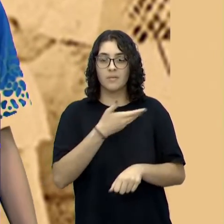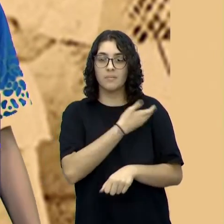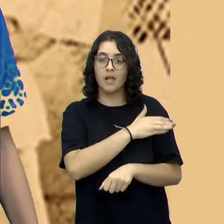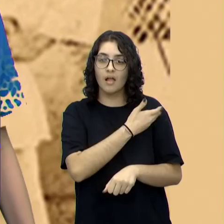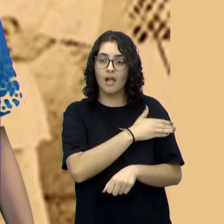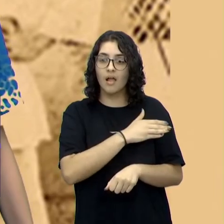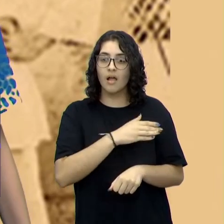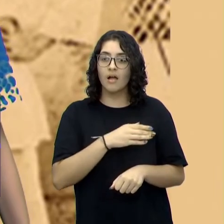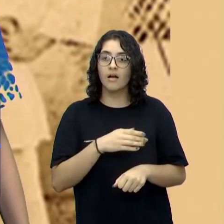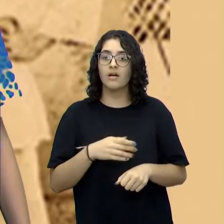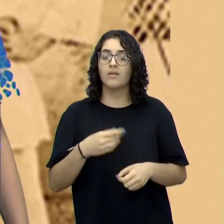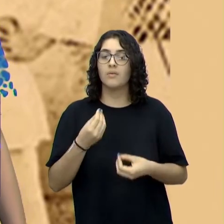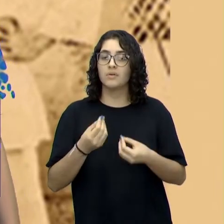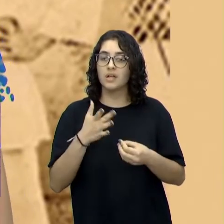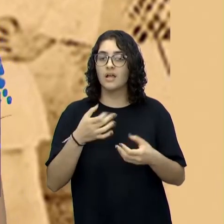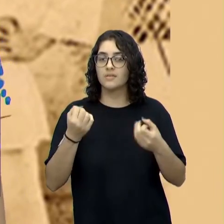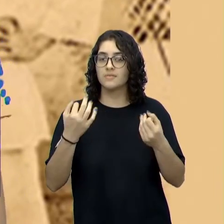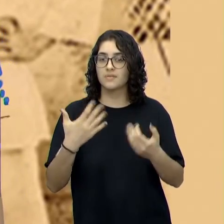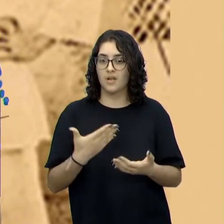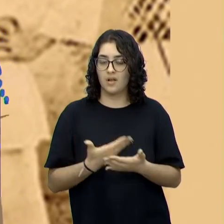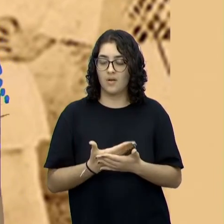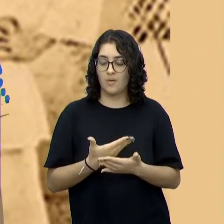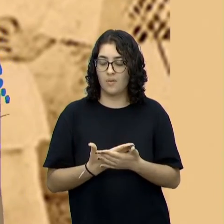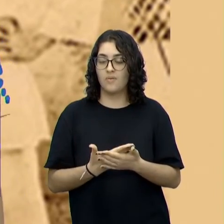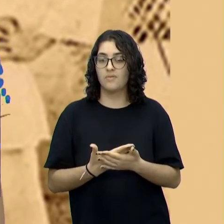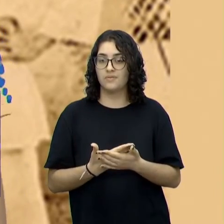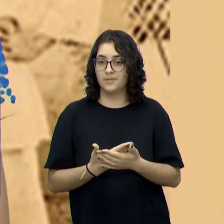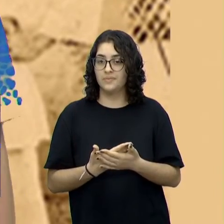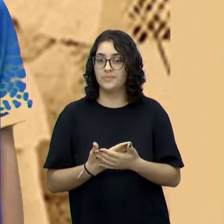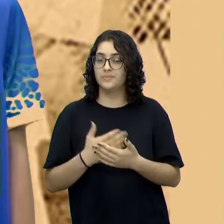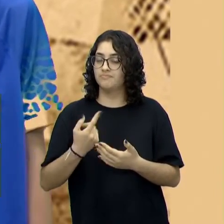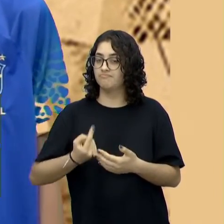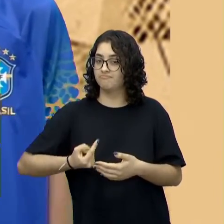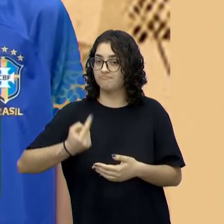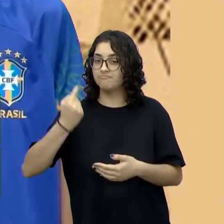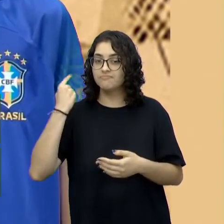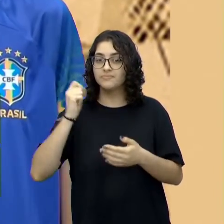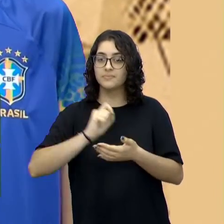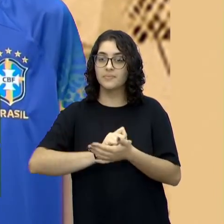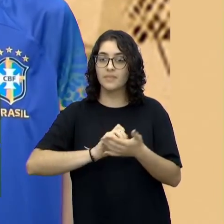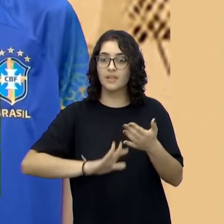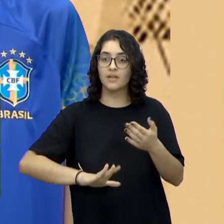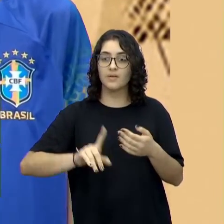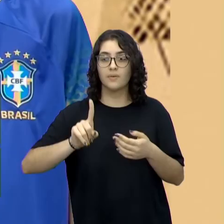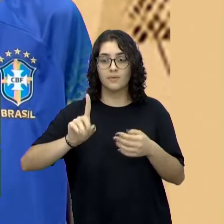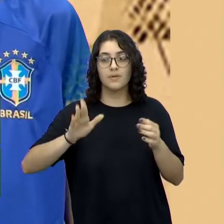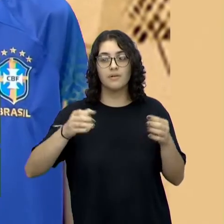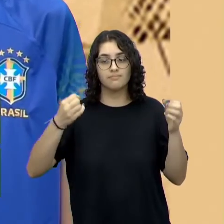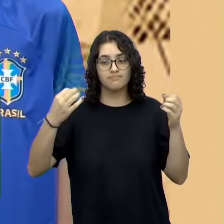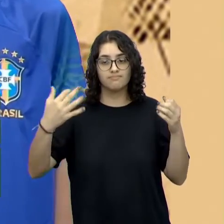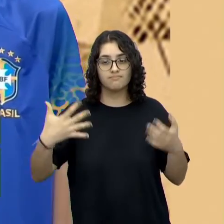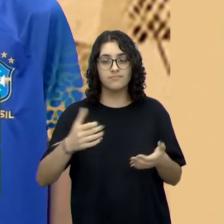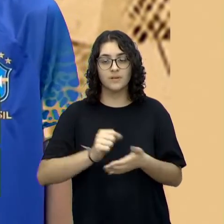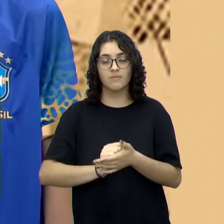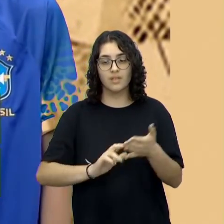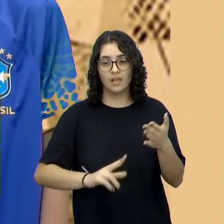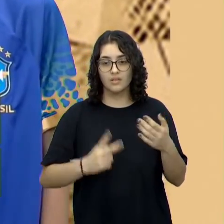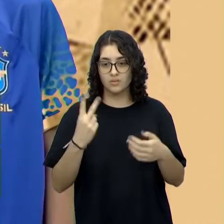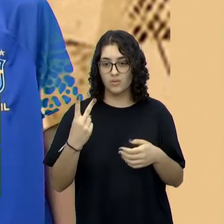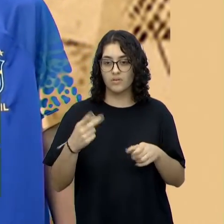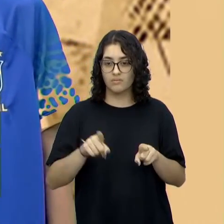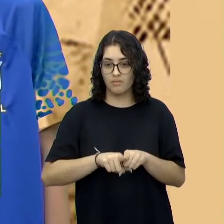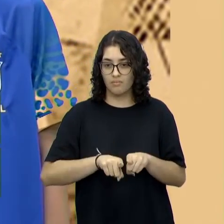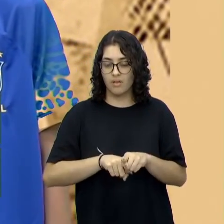algo que a gente já falou nas aulas aí, principalmente nas aulas anteriores, atividade 1, a gente falou bastante disso, atividade 2